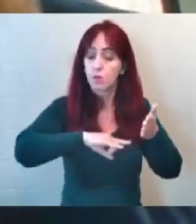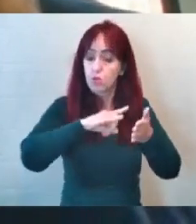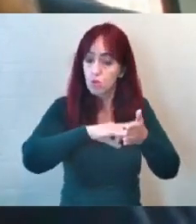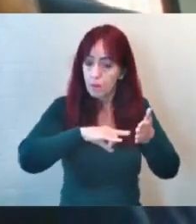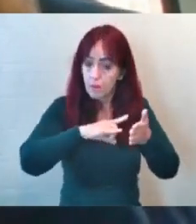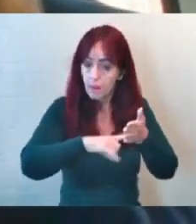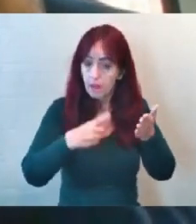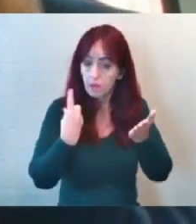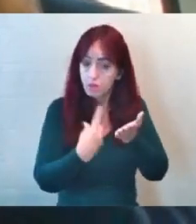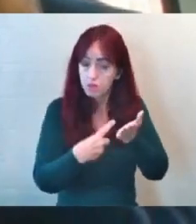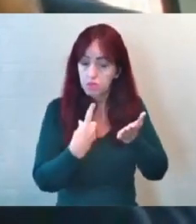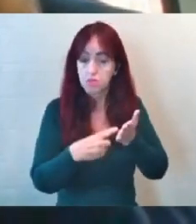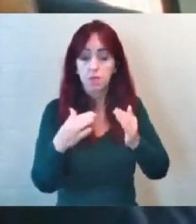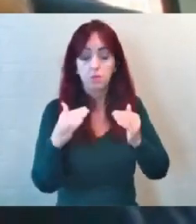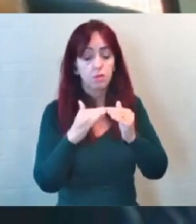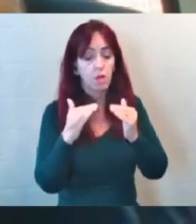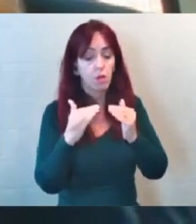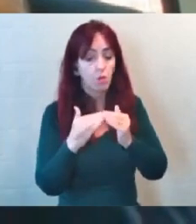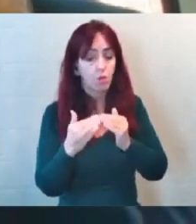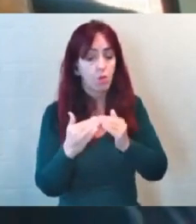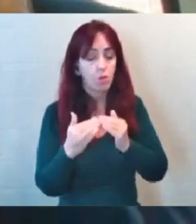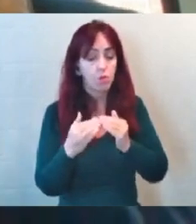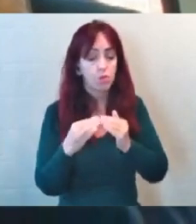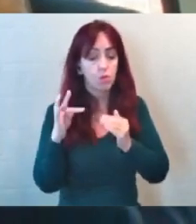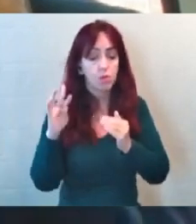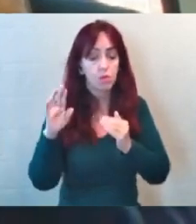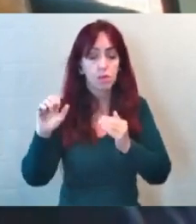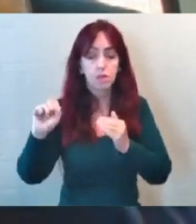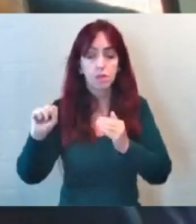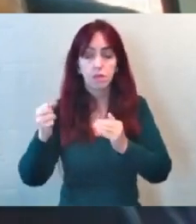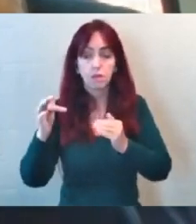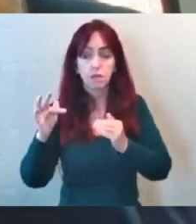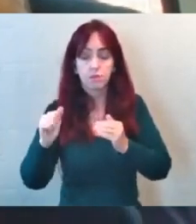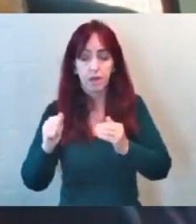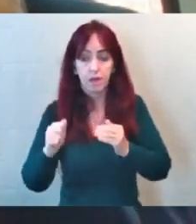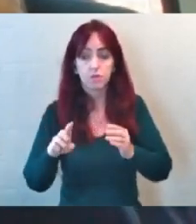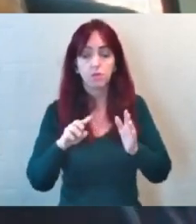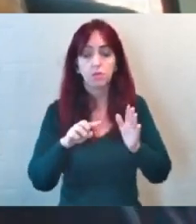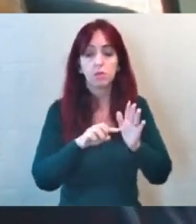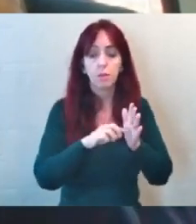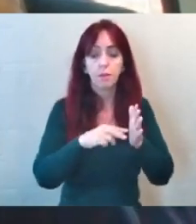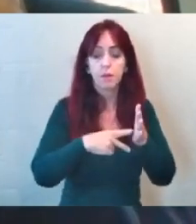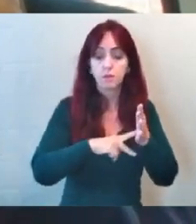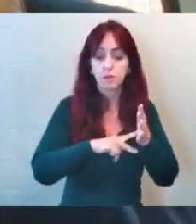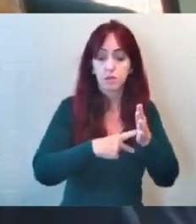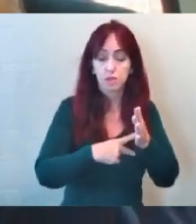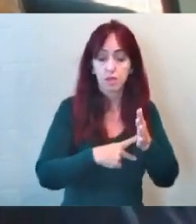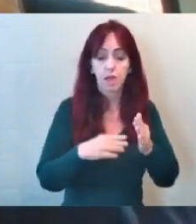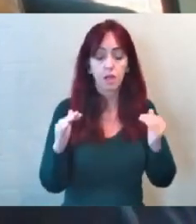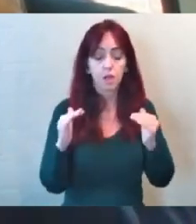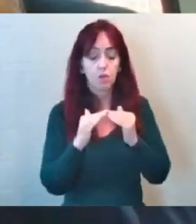acordo entre as partes, o Transfácio e o Sindipautas entraram nesse acordo.